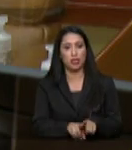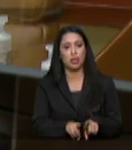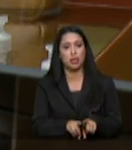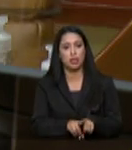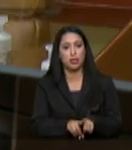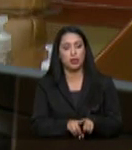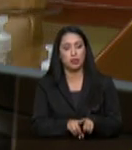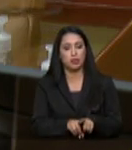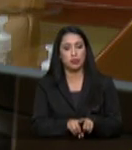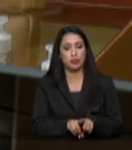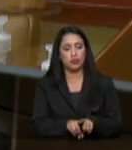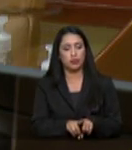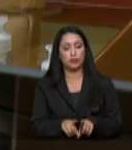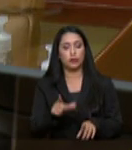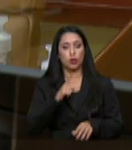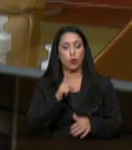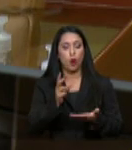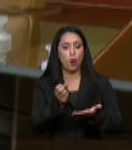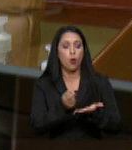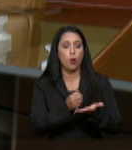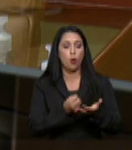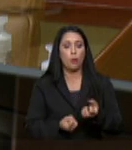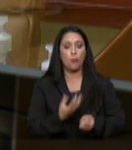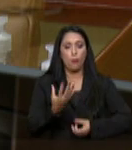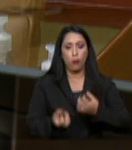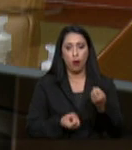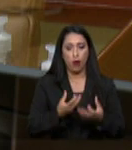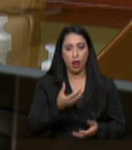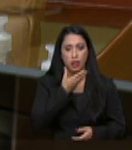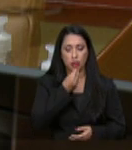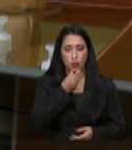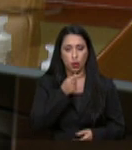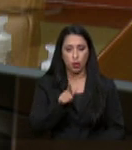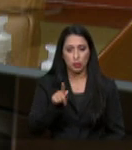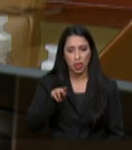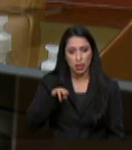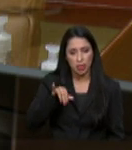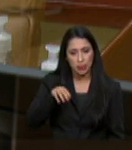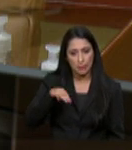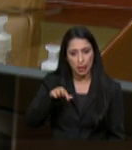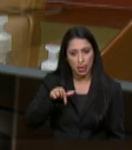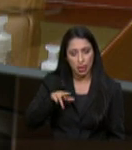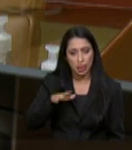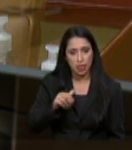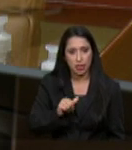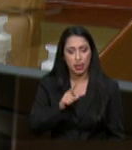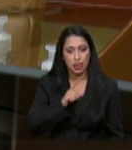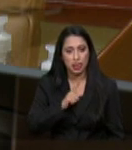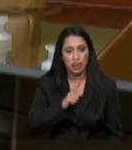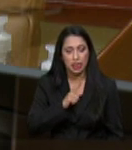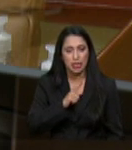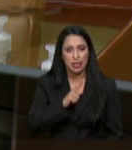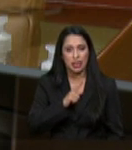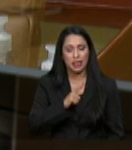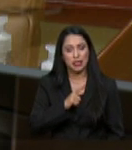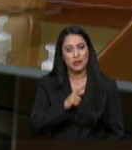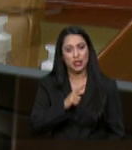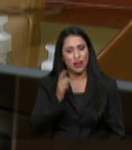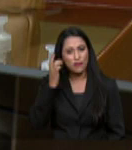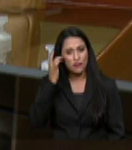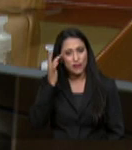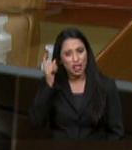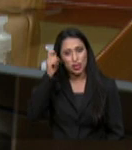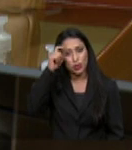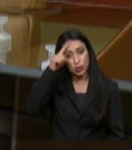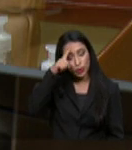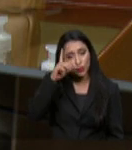como na palavra de Guimarães Rosa a vida é assim afrouxa aperta esquenta-esfria mas o que que